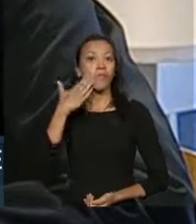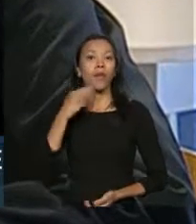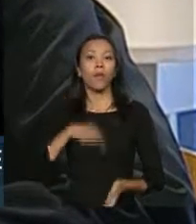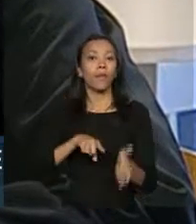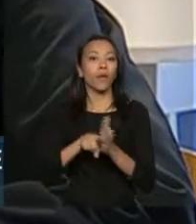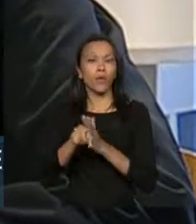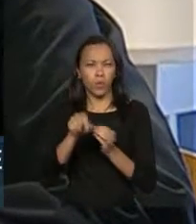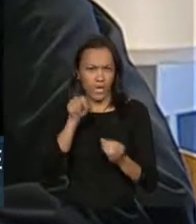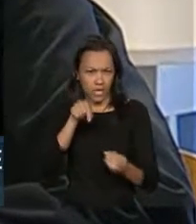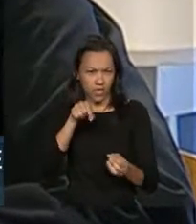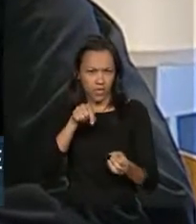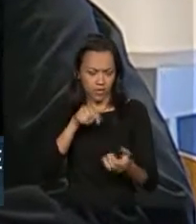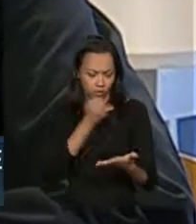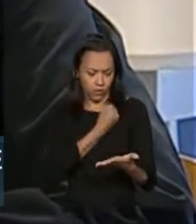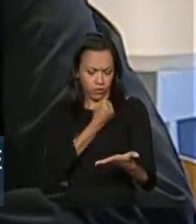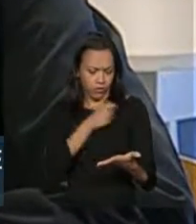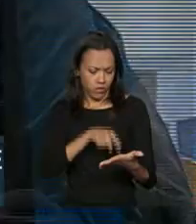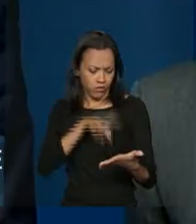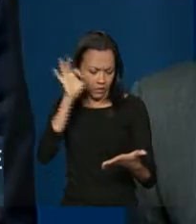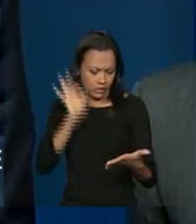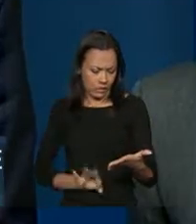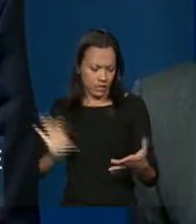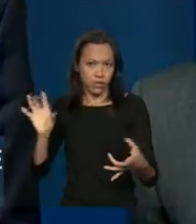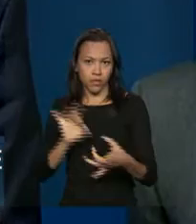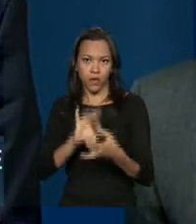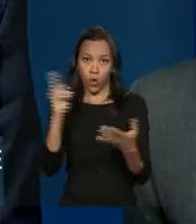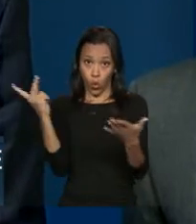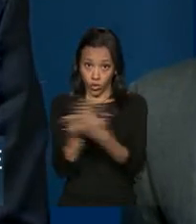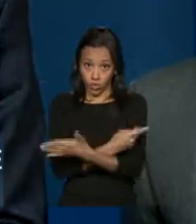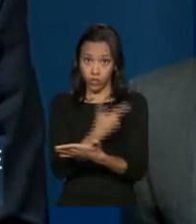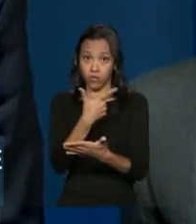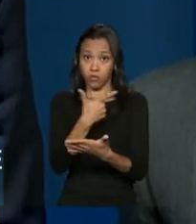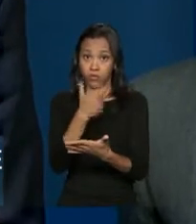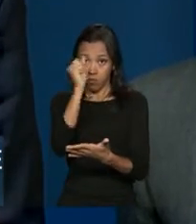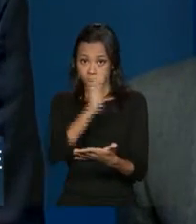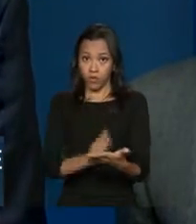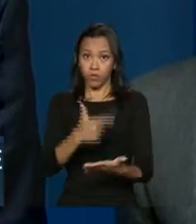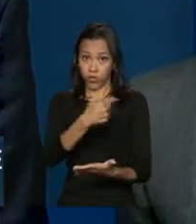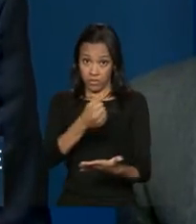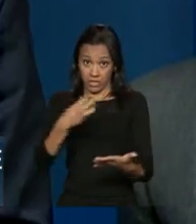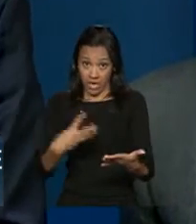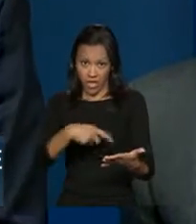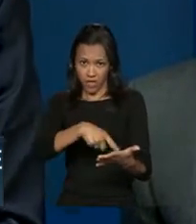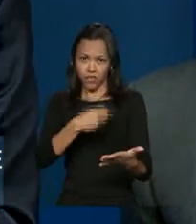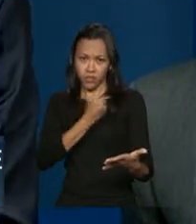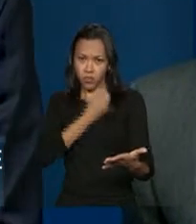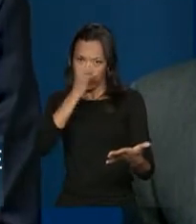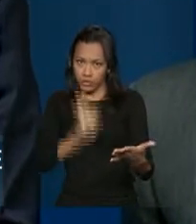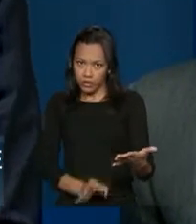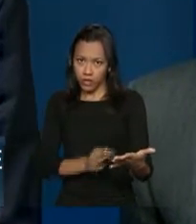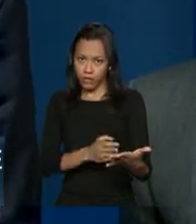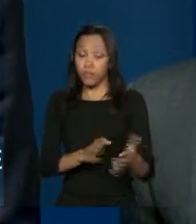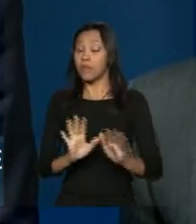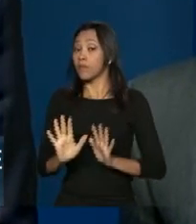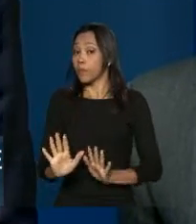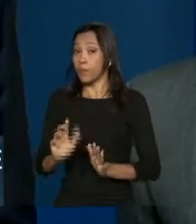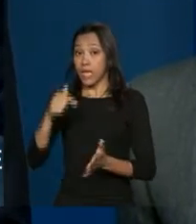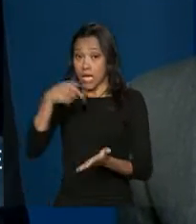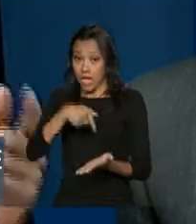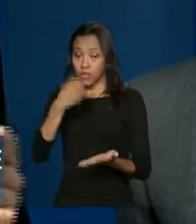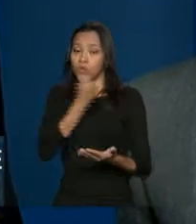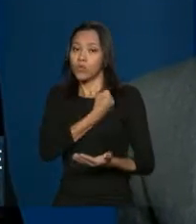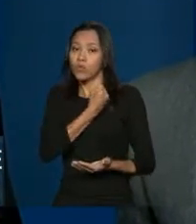a realidade? Sim, do que aconteceu no Brasil em 2013? Não, esses números traduzem o que estes órgãos públicos